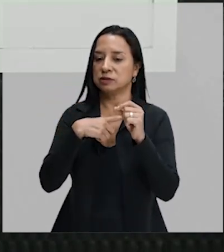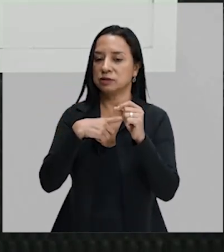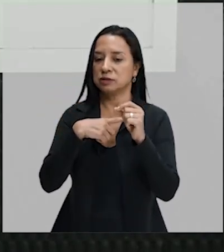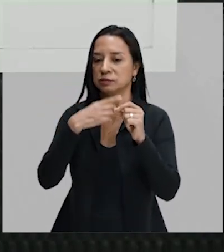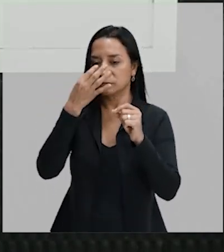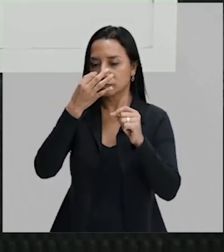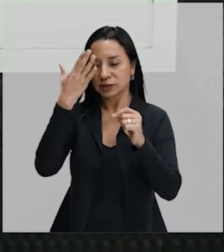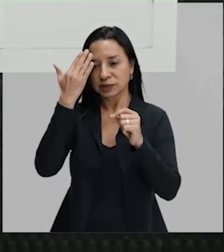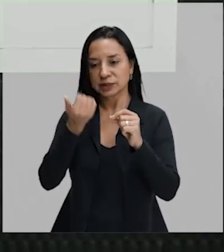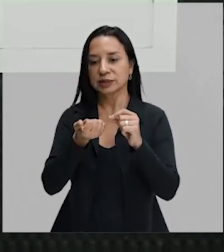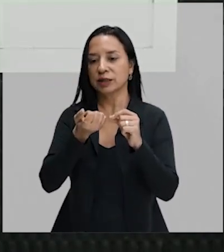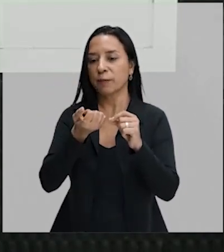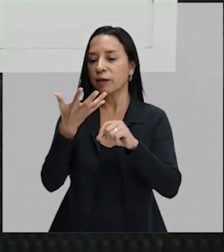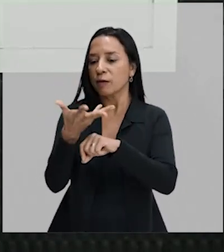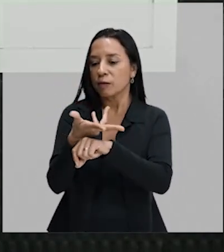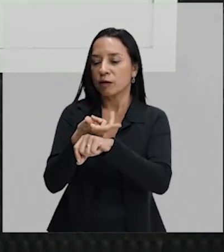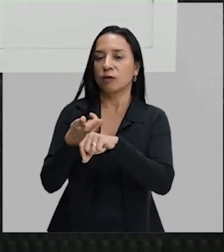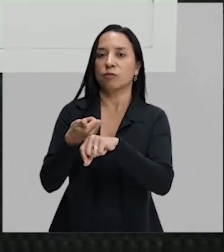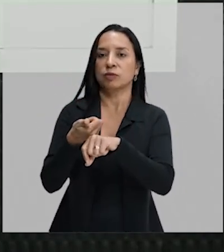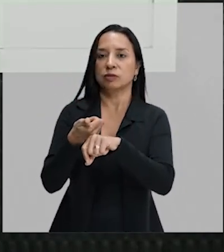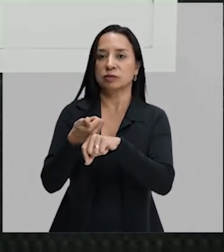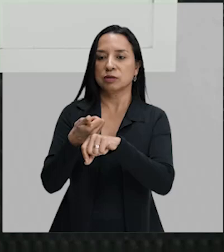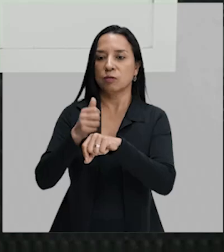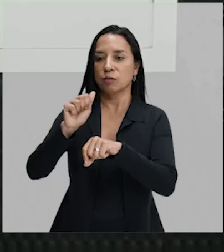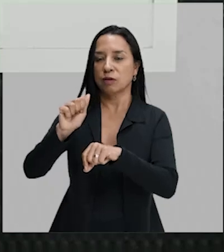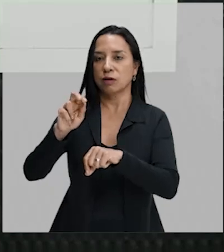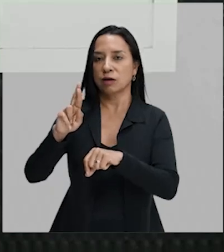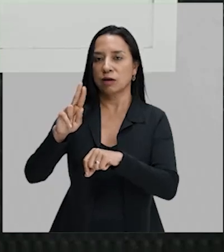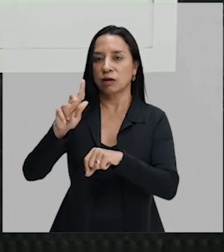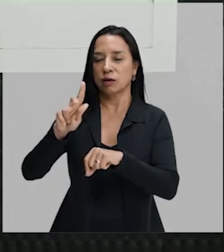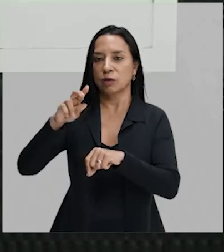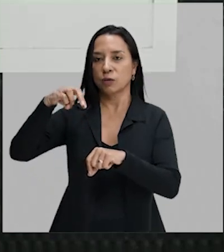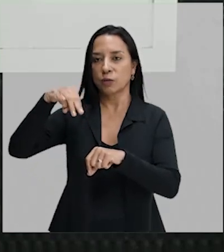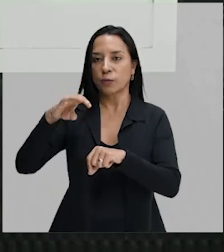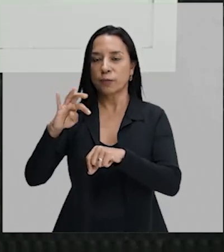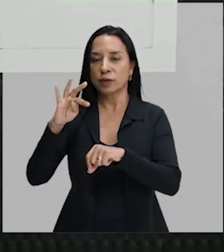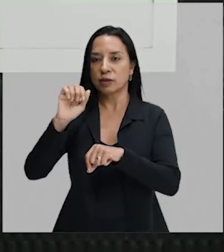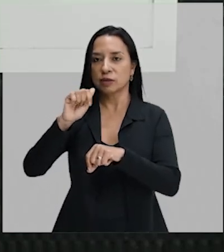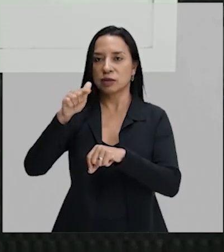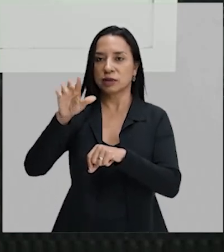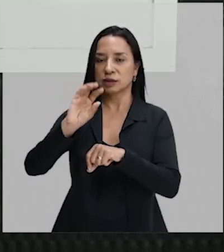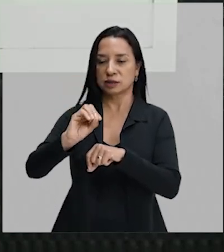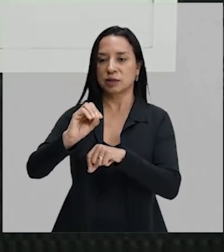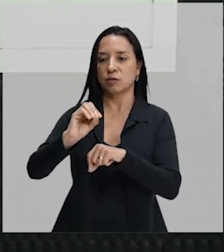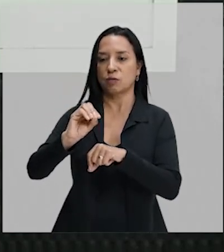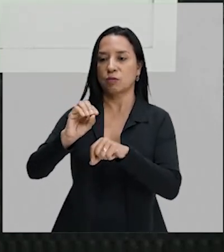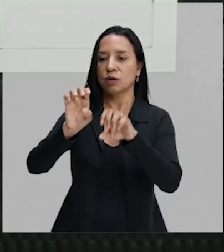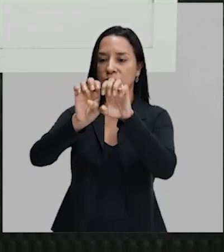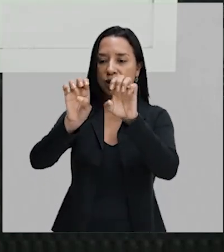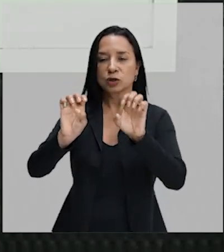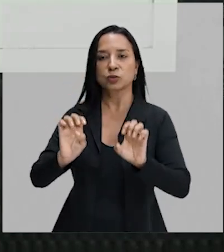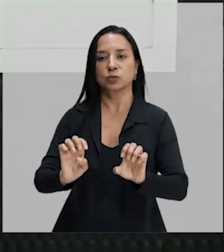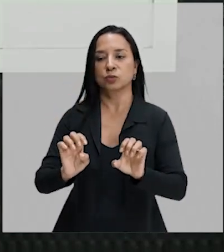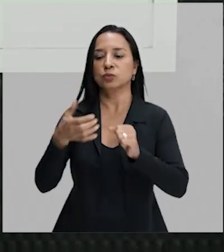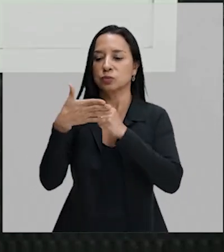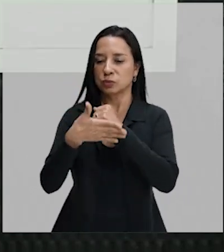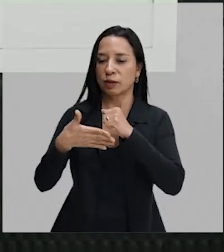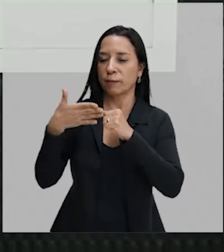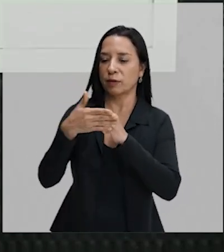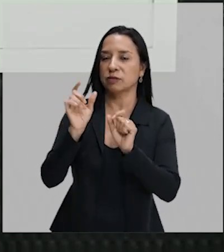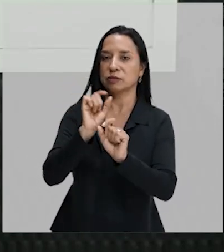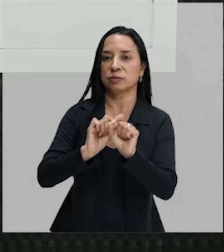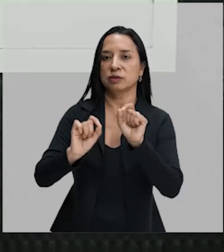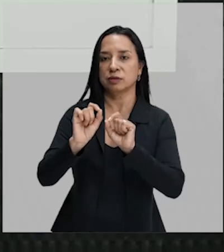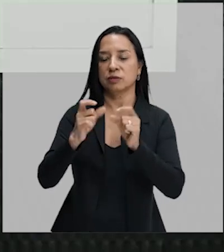argumentação. A argumentação é o elemento, é o elo. A argumentação é a estrutura mais básica para isto, meu caro. Então